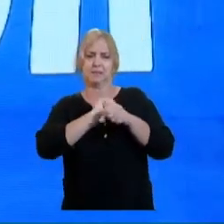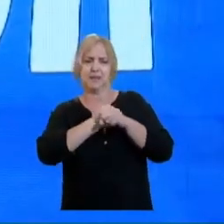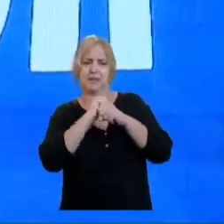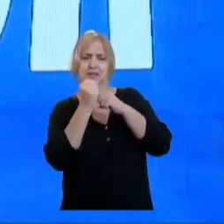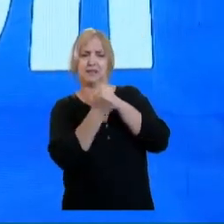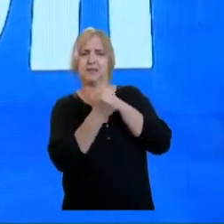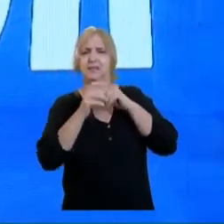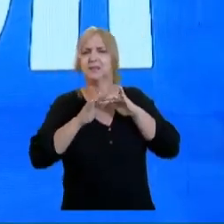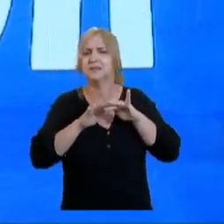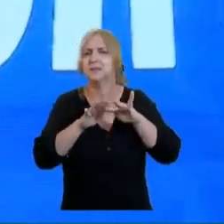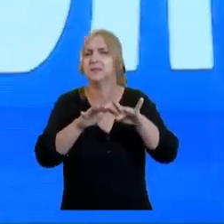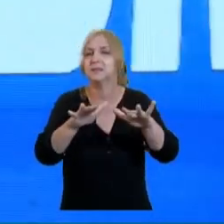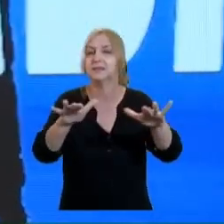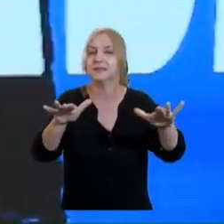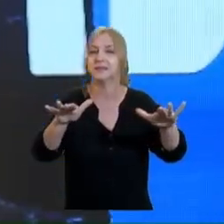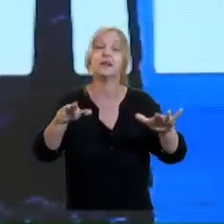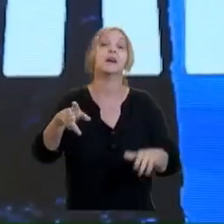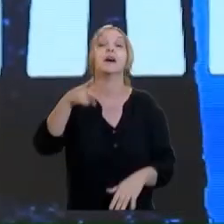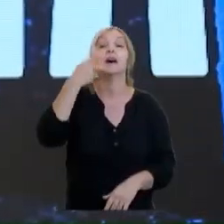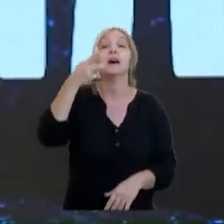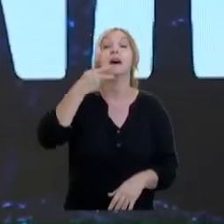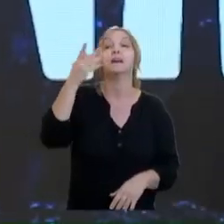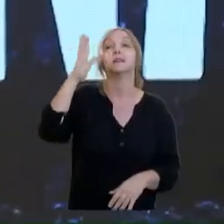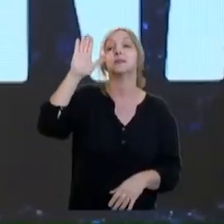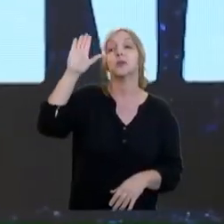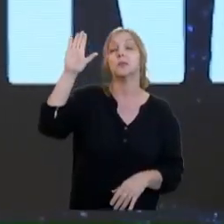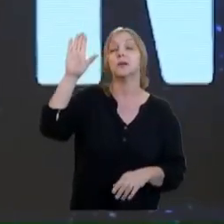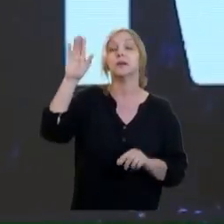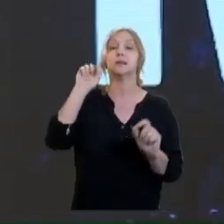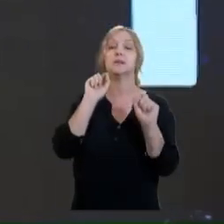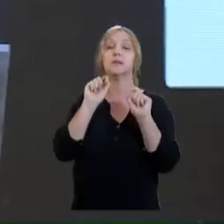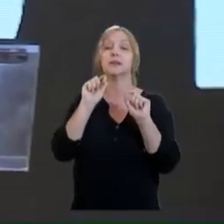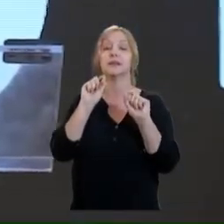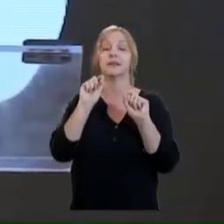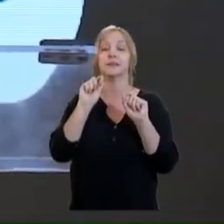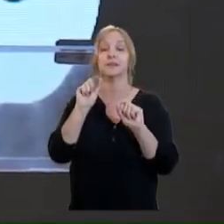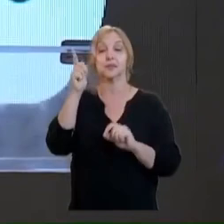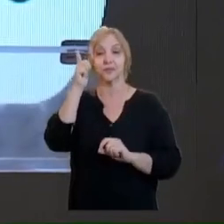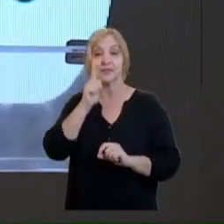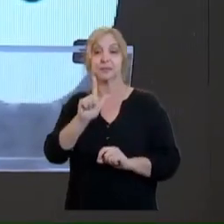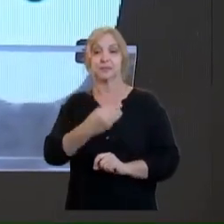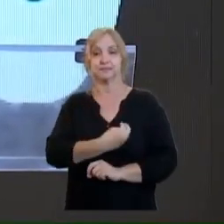toda, essas promessas têm nos mantido vivos.